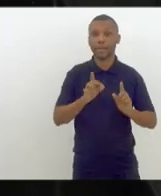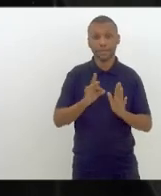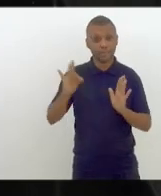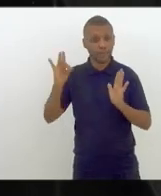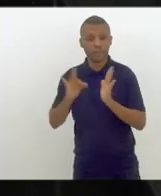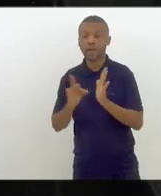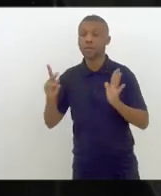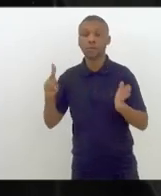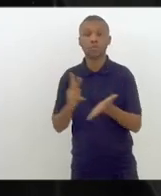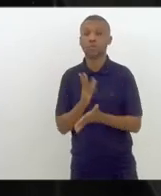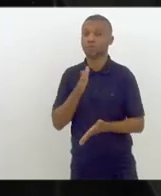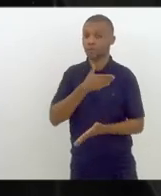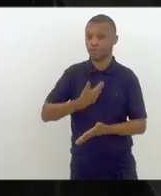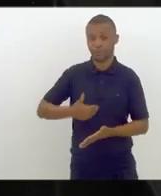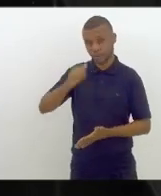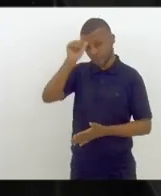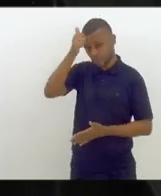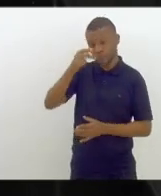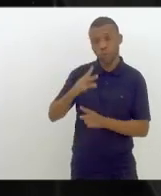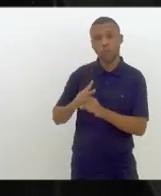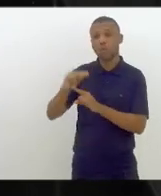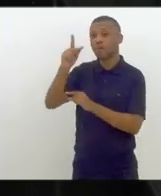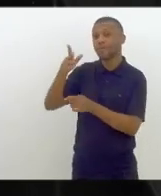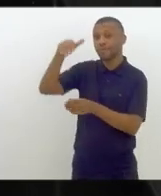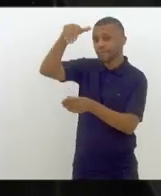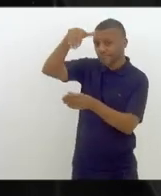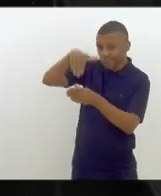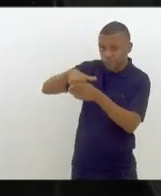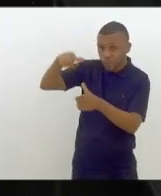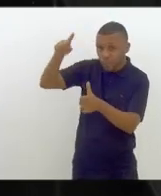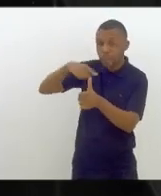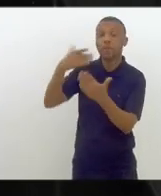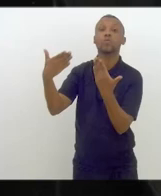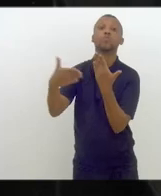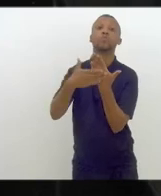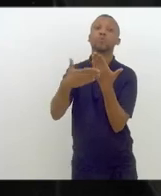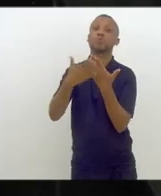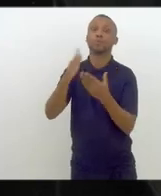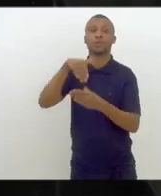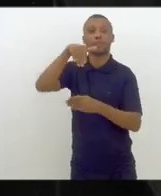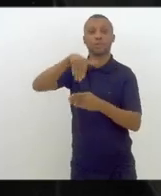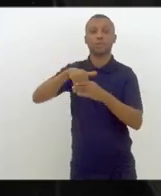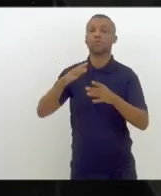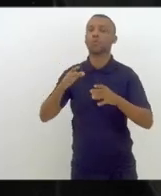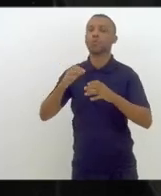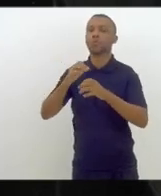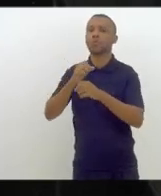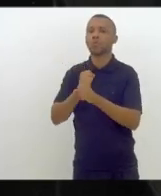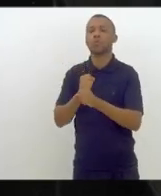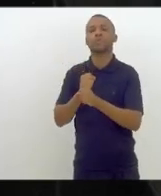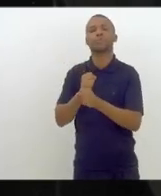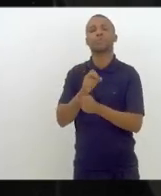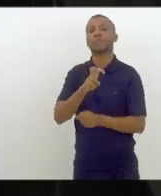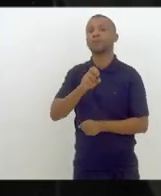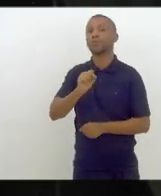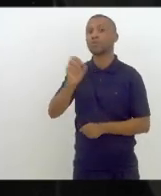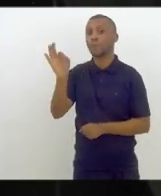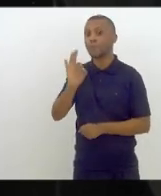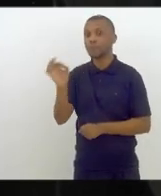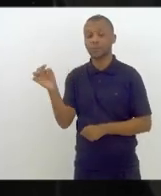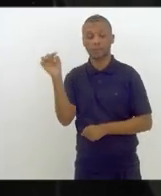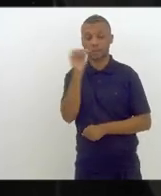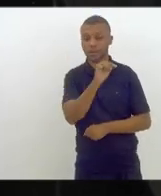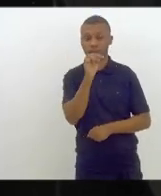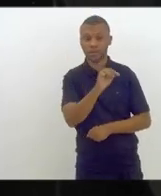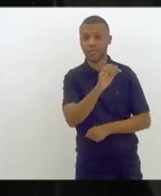que o governador Cláudio Castro foi eleito no primeiro turno com 58% e o seu Marcelo